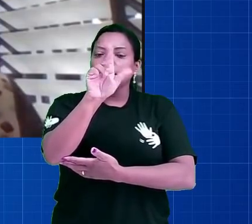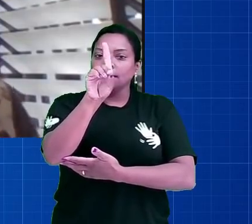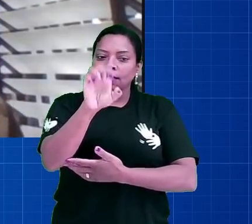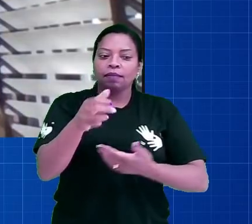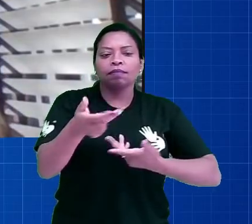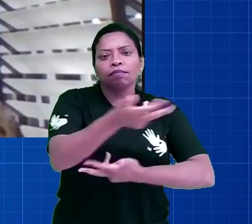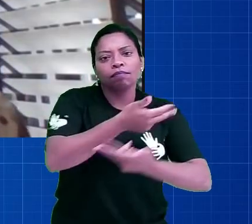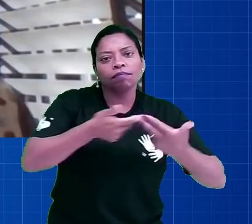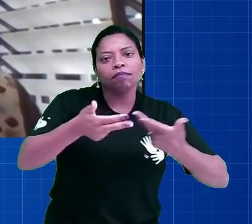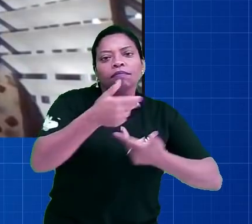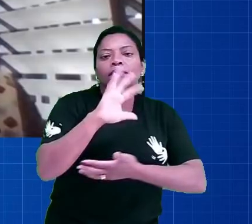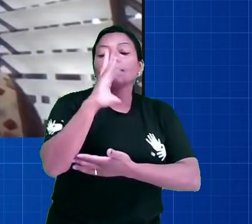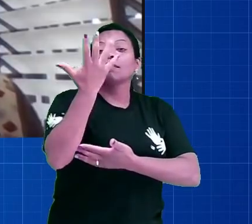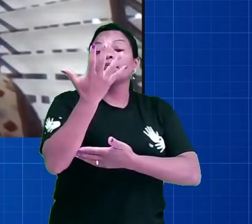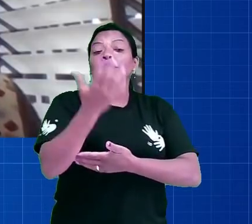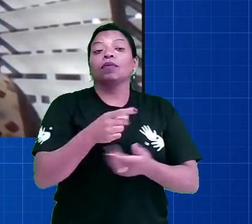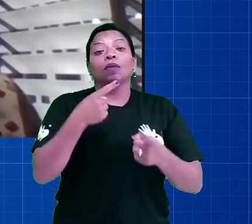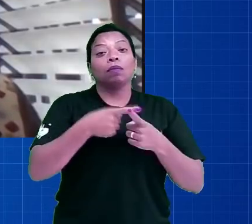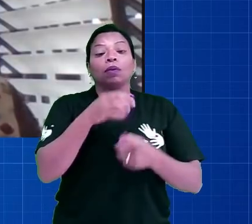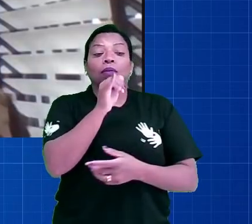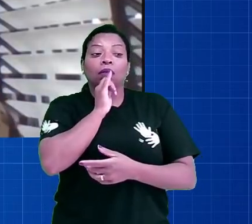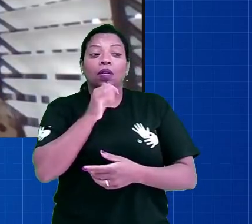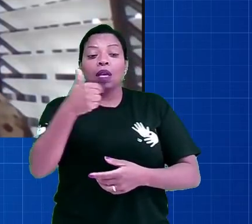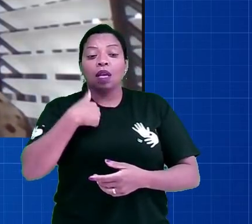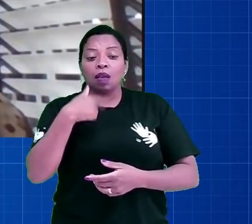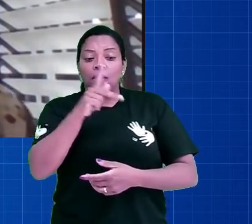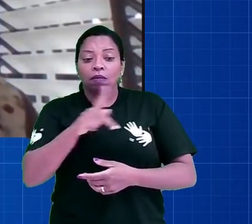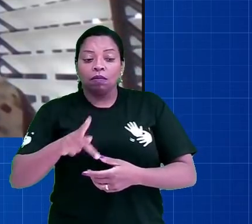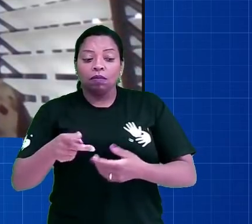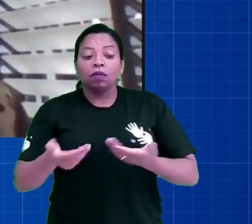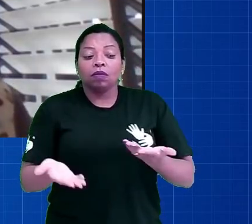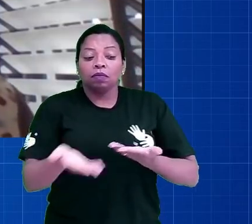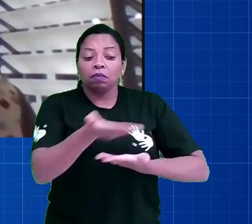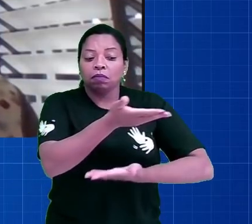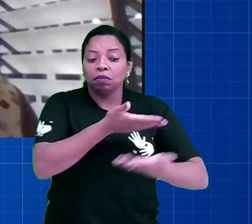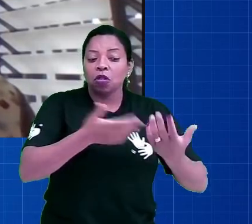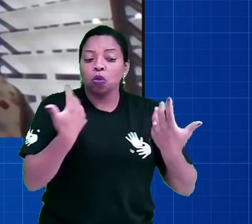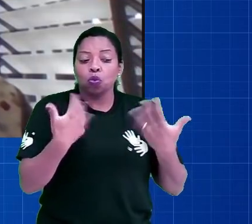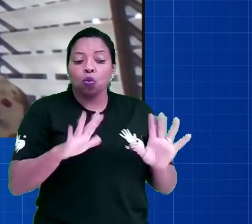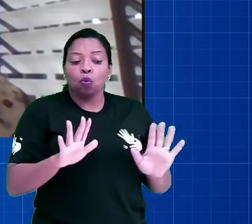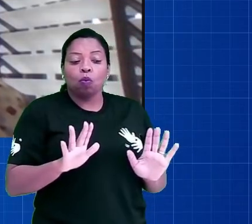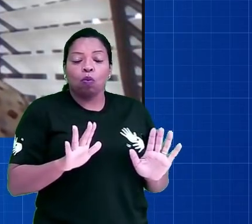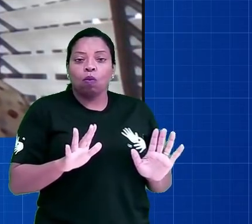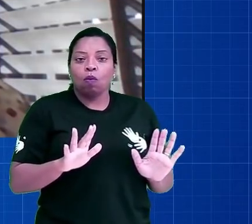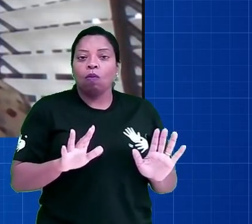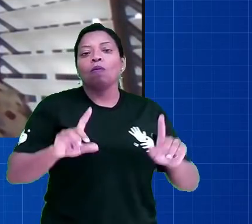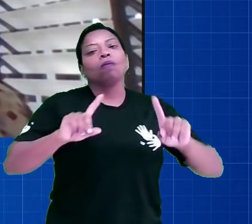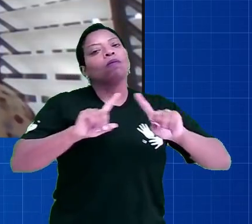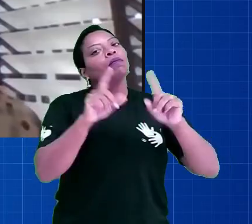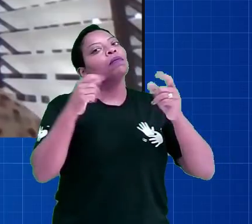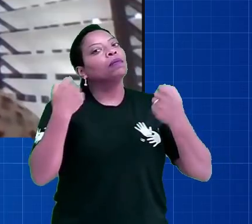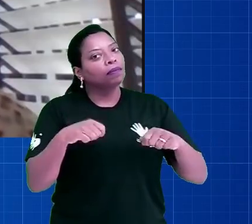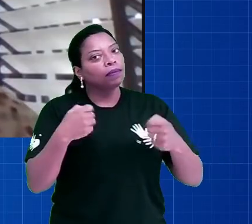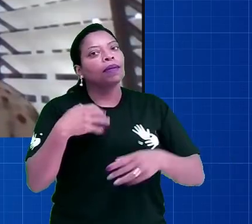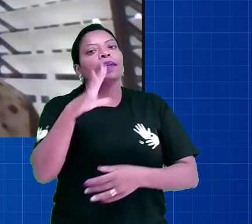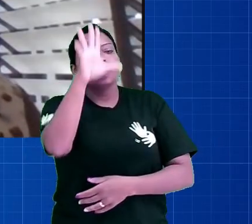vivenciar práticas se um não flexibiliza para o outro. Então, é muito importante eu saber ouvir essa escuta